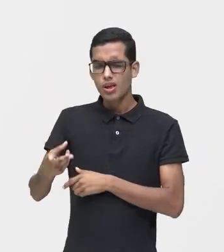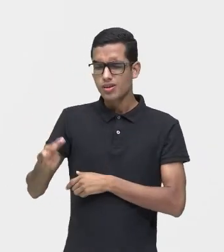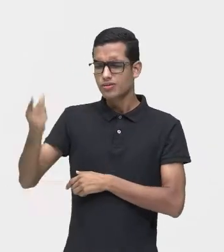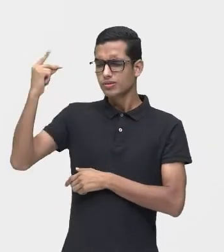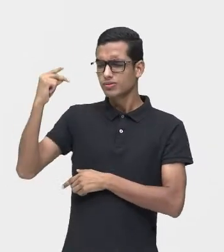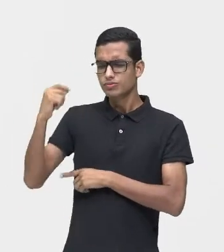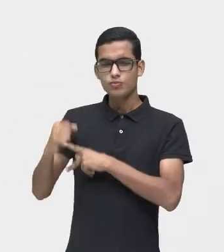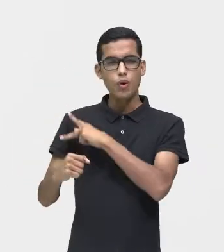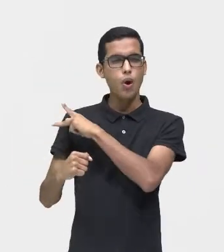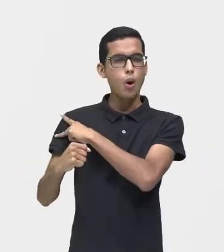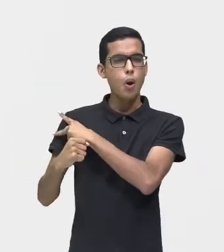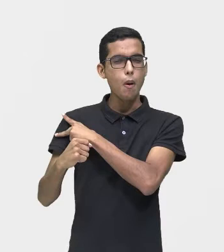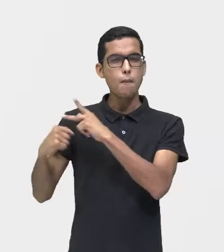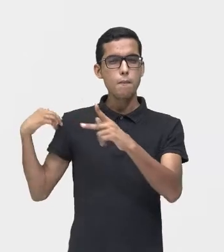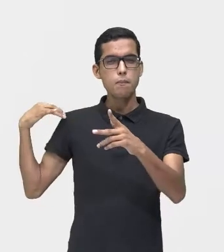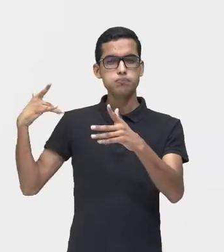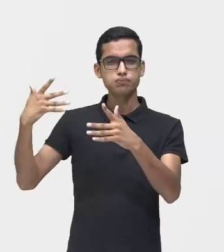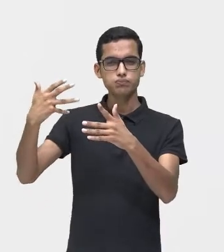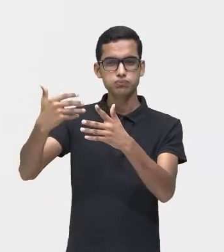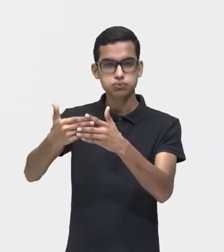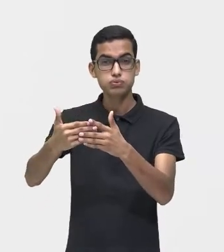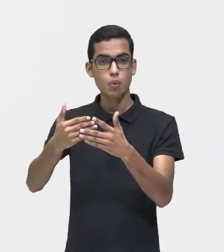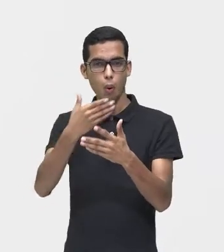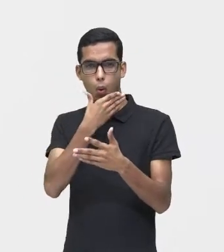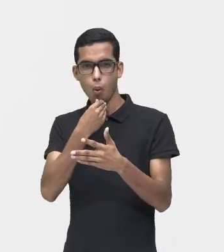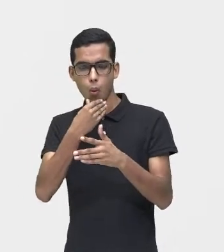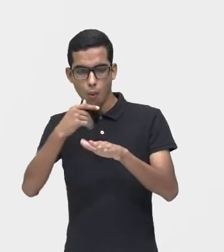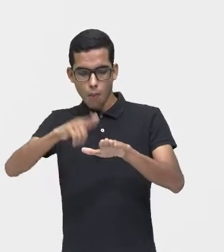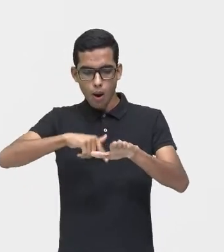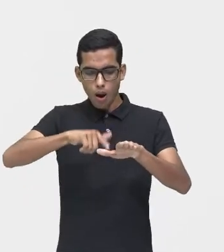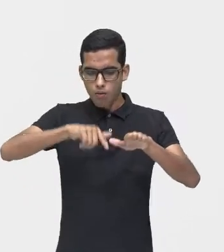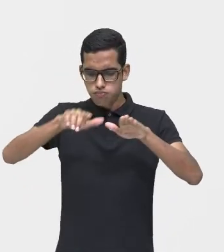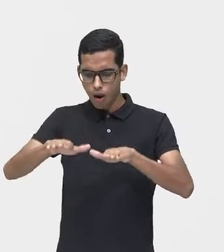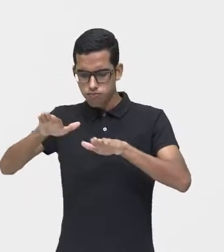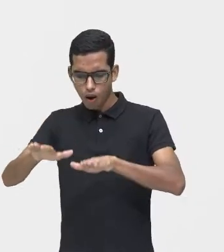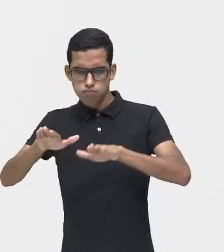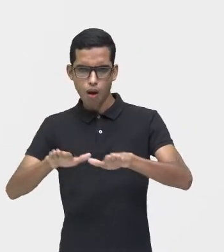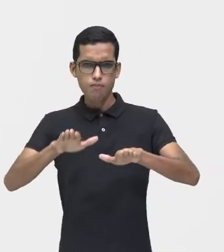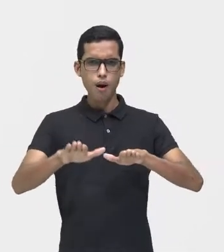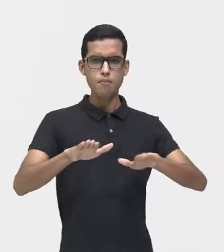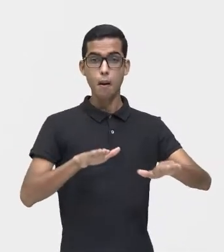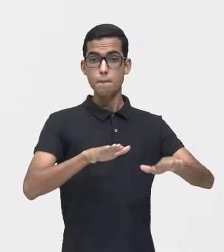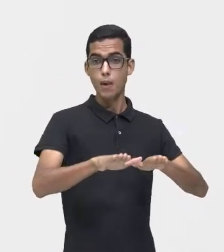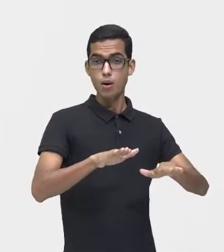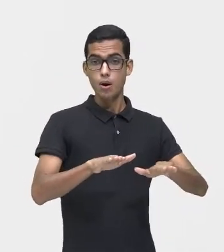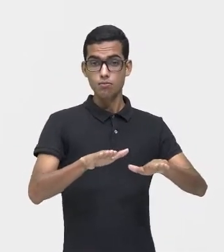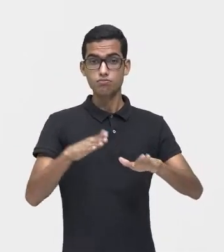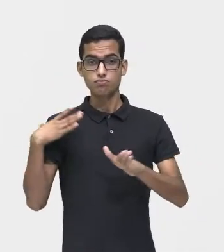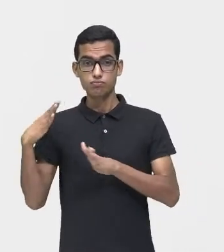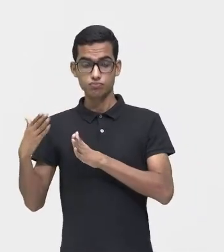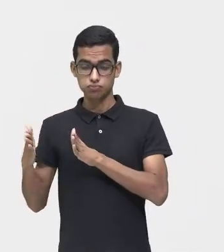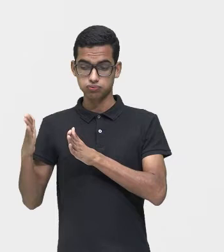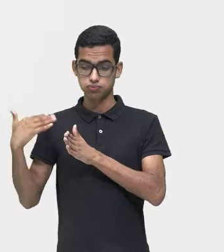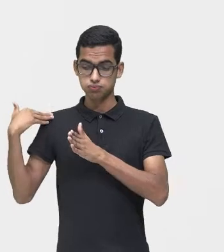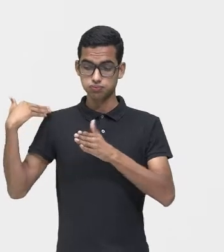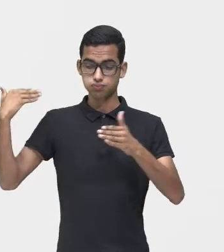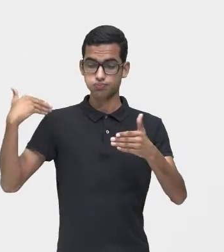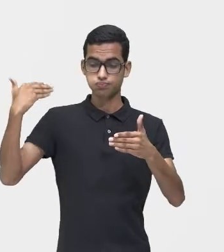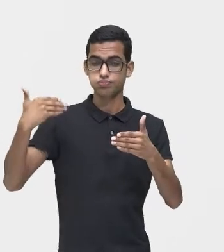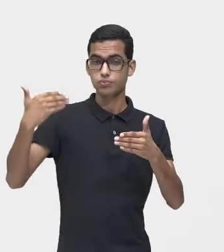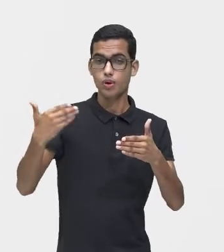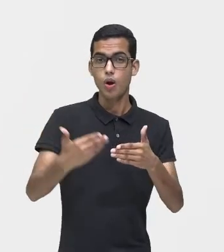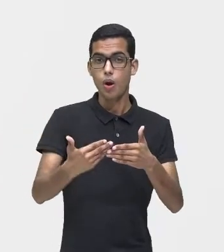pré-história, quando os homens batiam os pés no chão. Aos poucos, foram dando mais intensidade